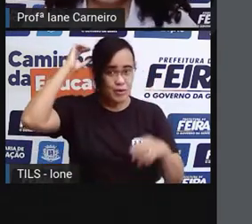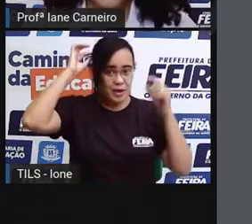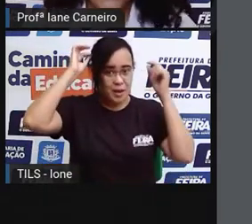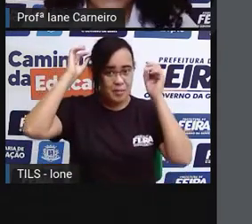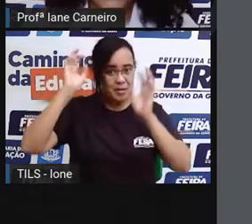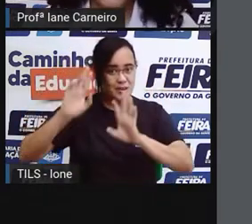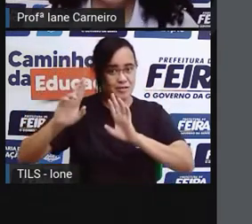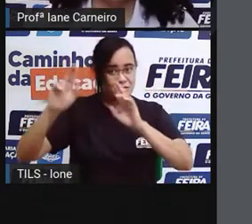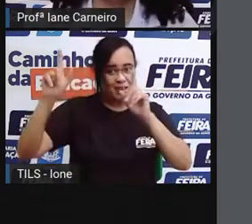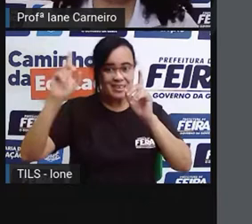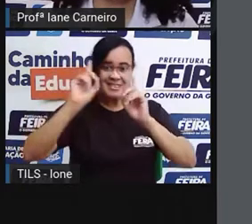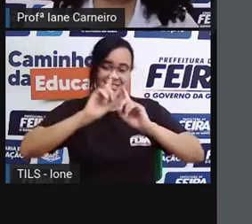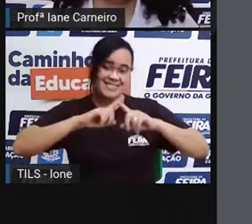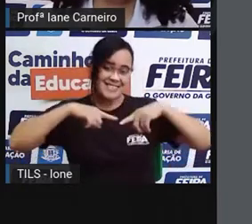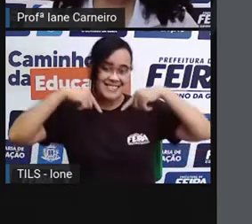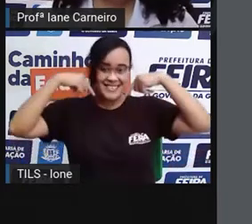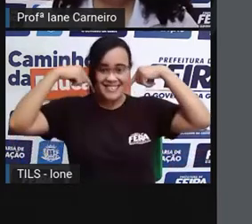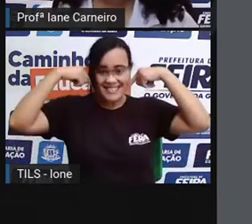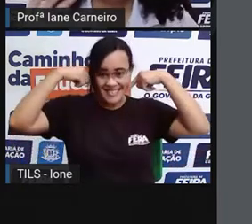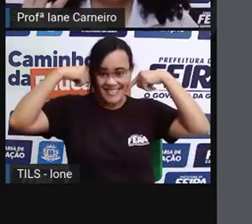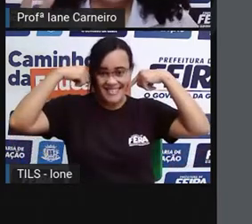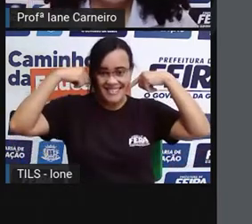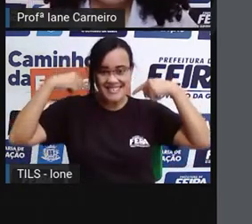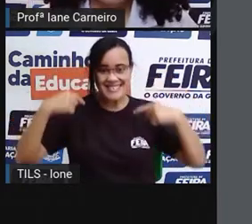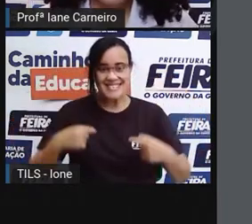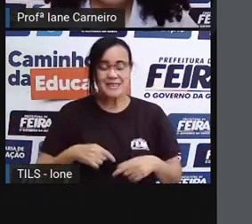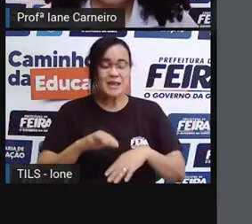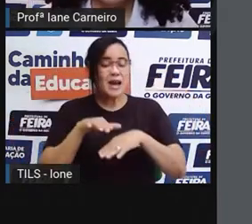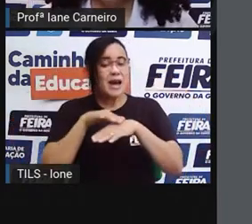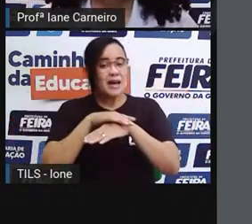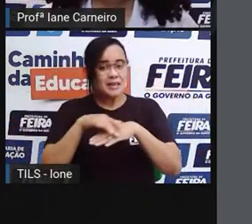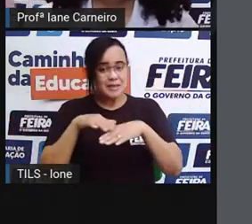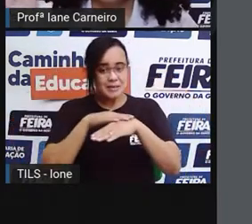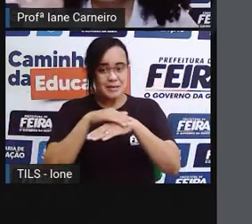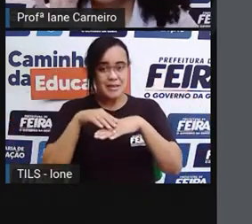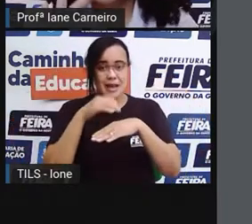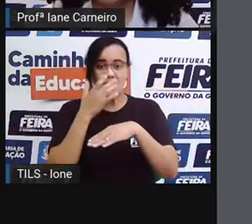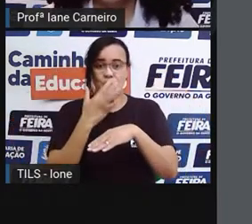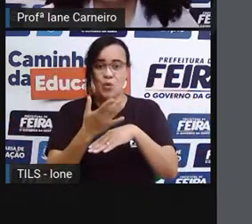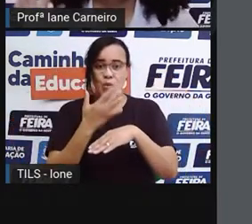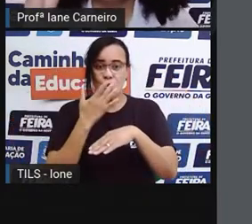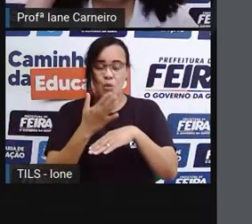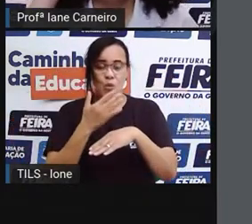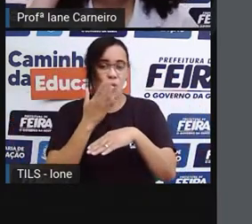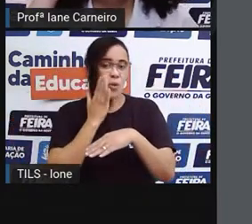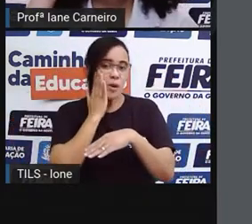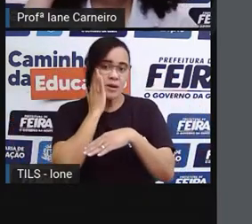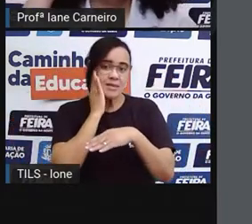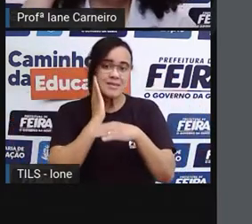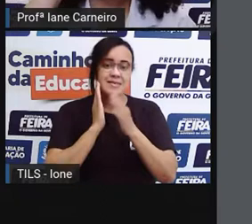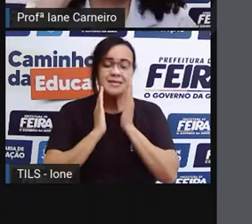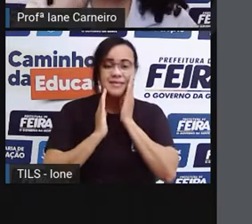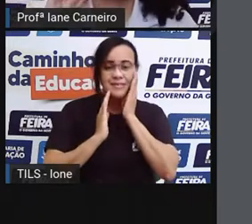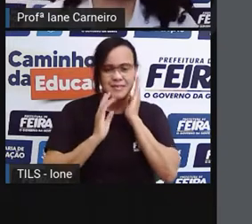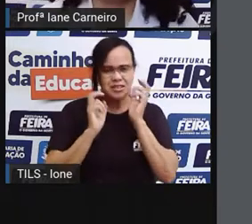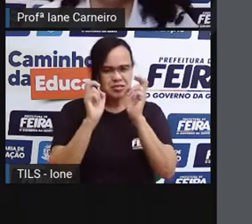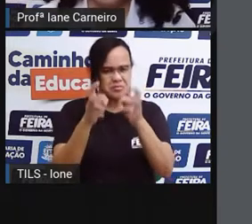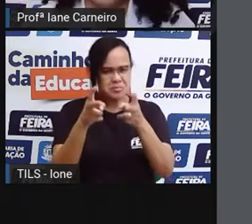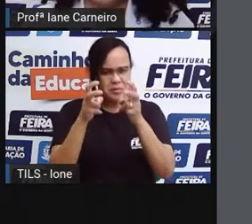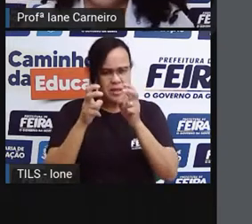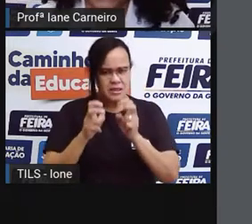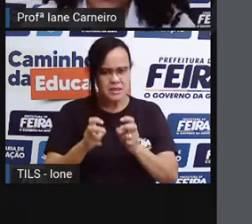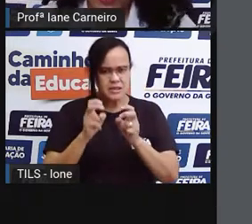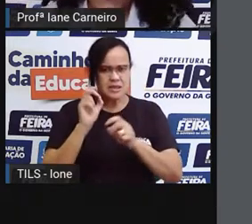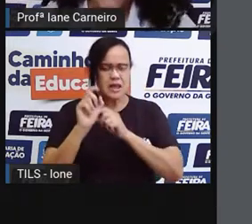o sorriso deles, né? A cor da pele deles. Então, a gente vai percebendo aí já do que o livro vai